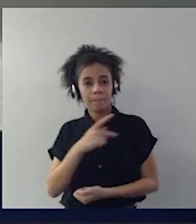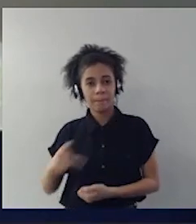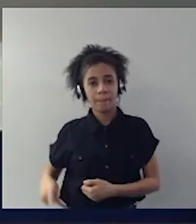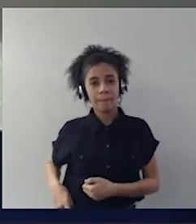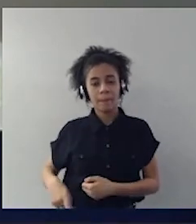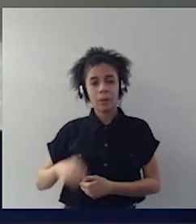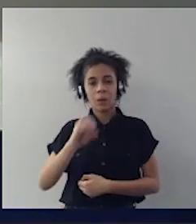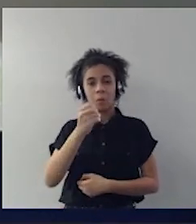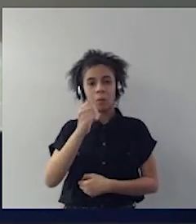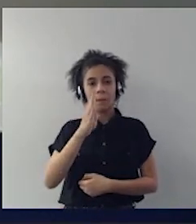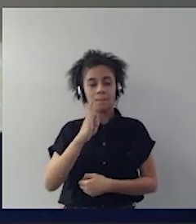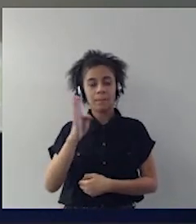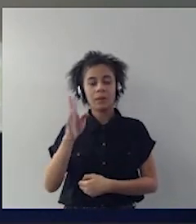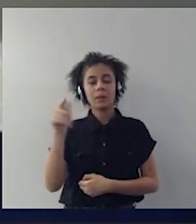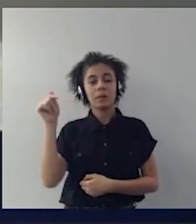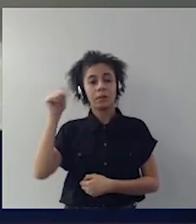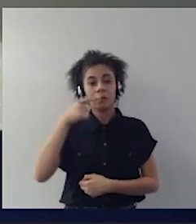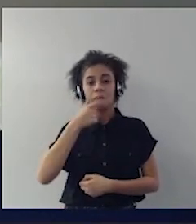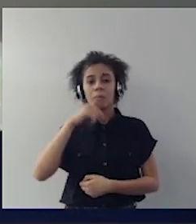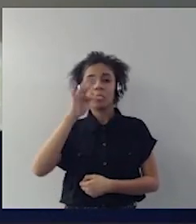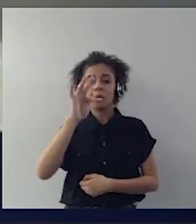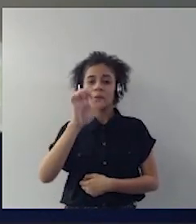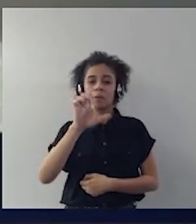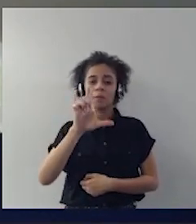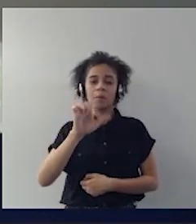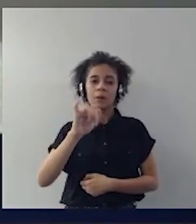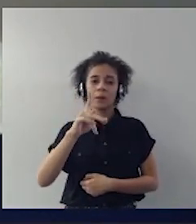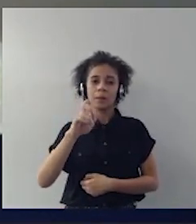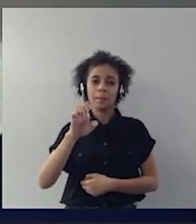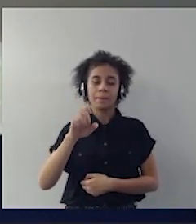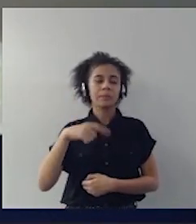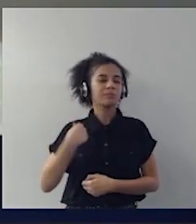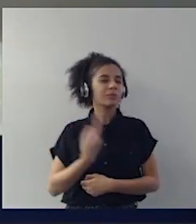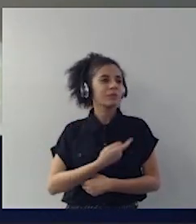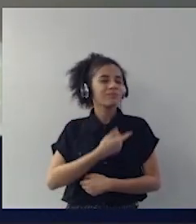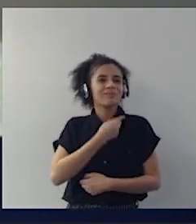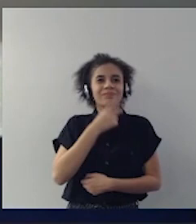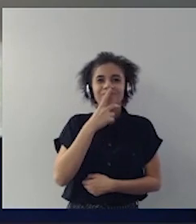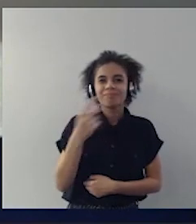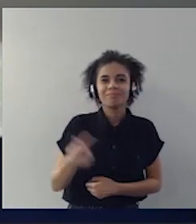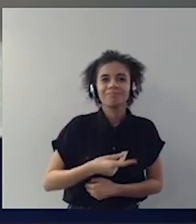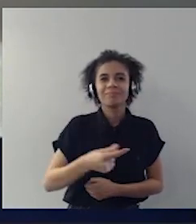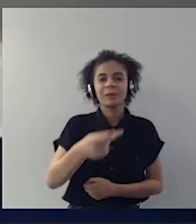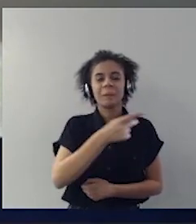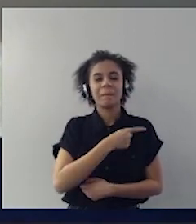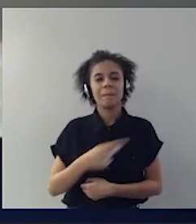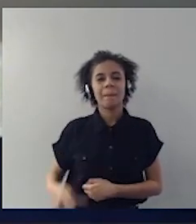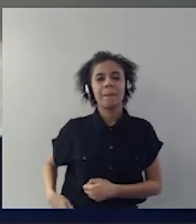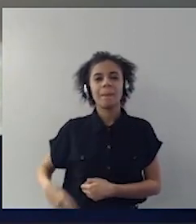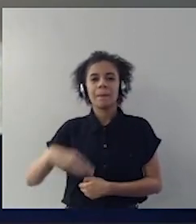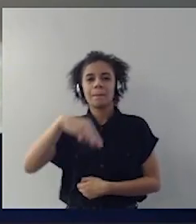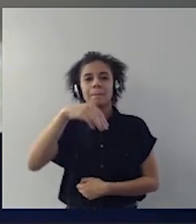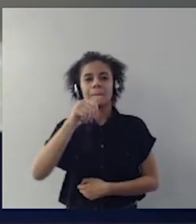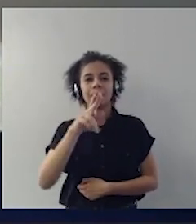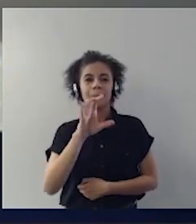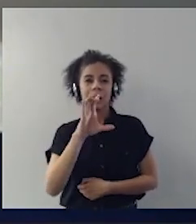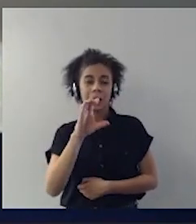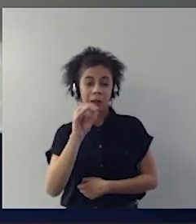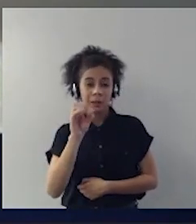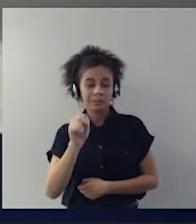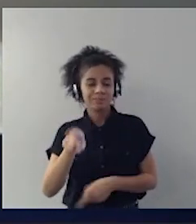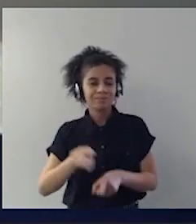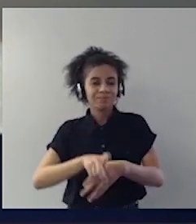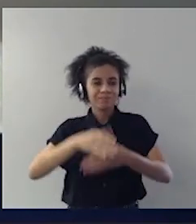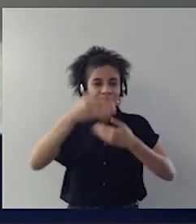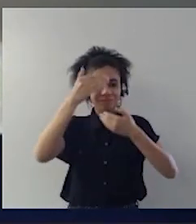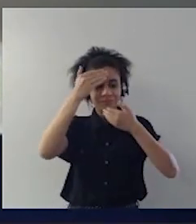OAB Nacional, Felipe Santa Cruz, e o nosso eterno presidente, Marcos Vinícius Furtado Coelho, e